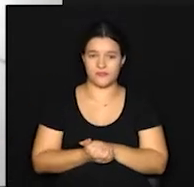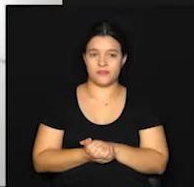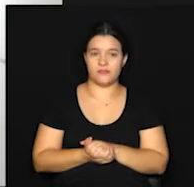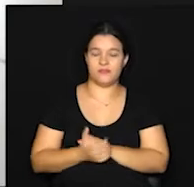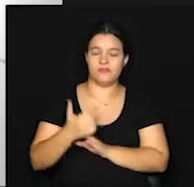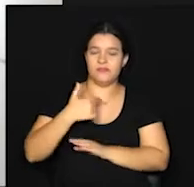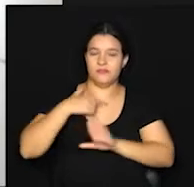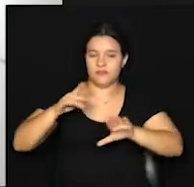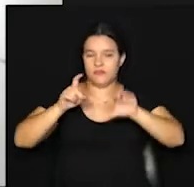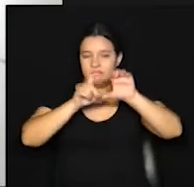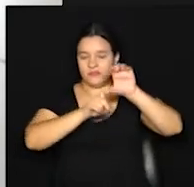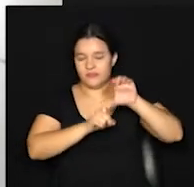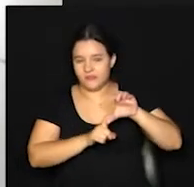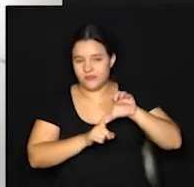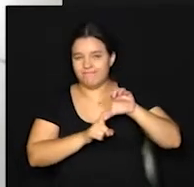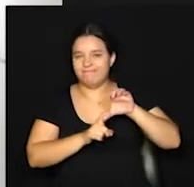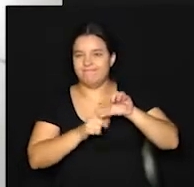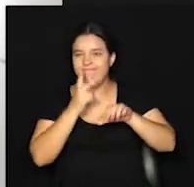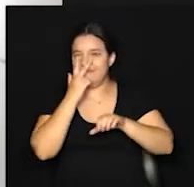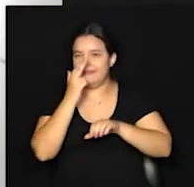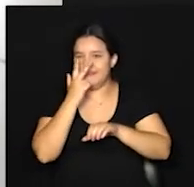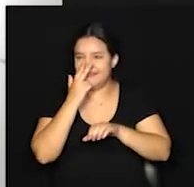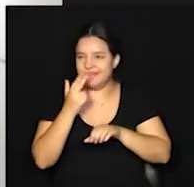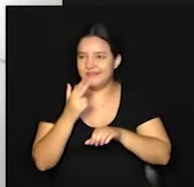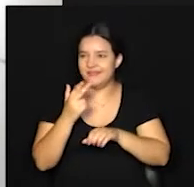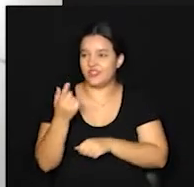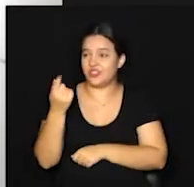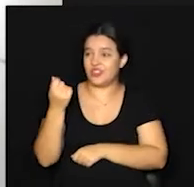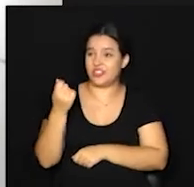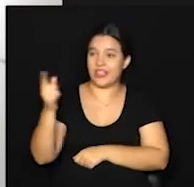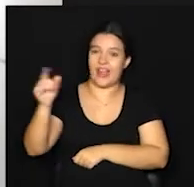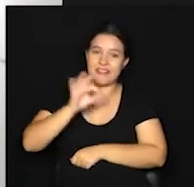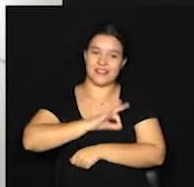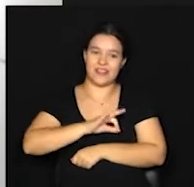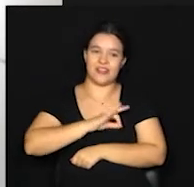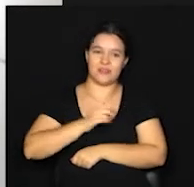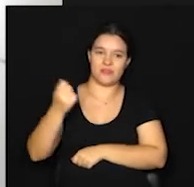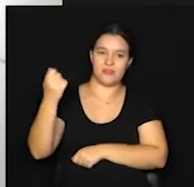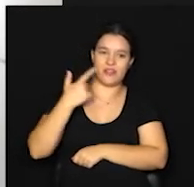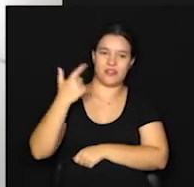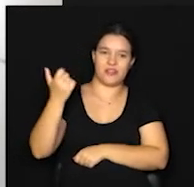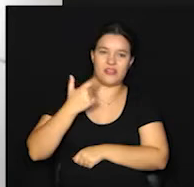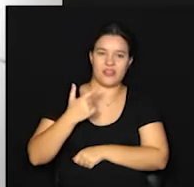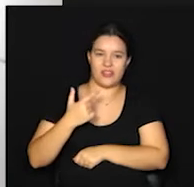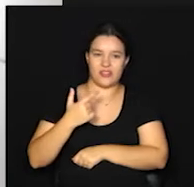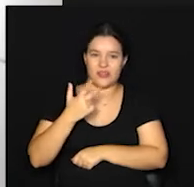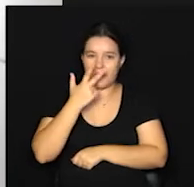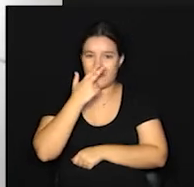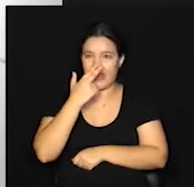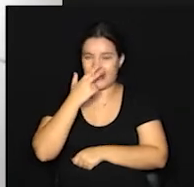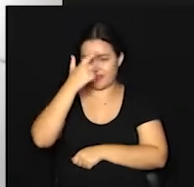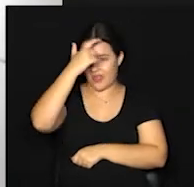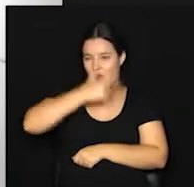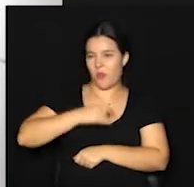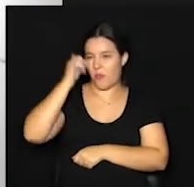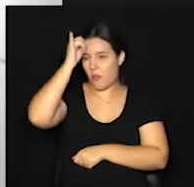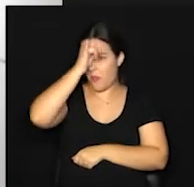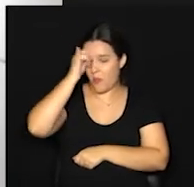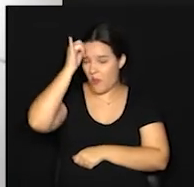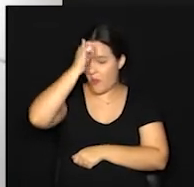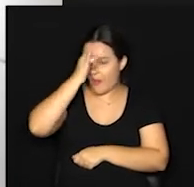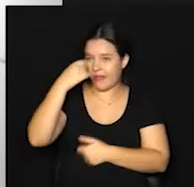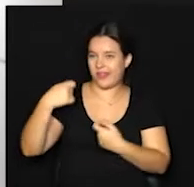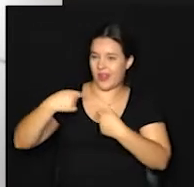totalmente dependente dele, tanto emocionalmente quanto economicamente, aí ele falou, bom, já tenho o meu ratinho dentro da